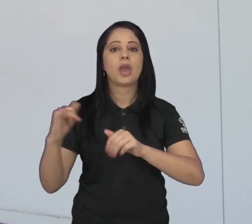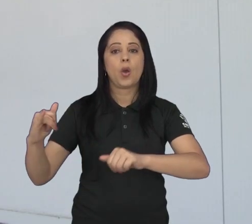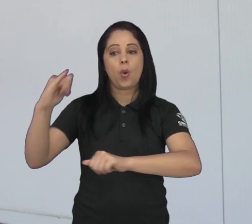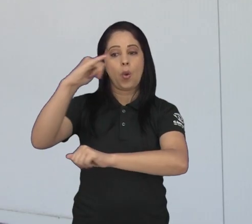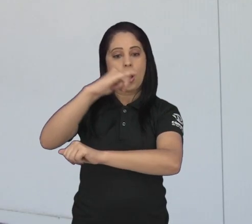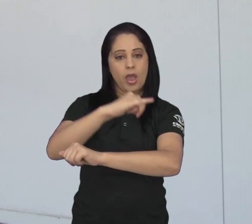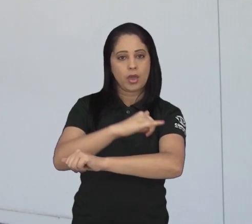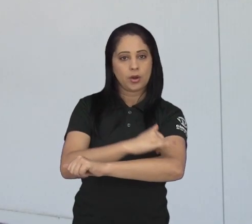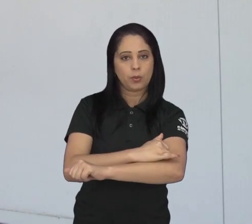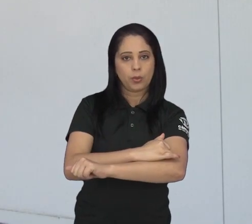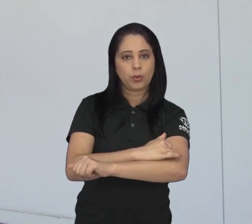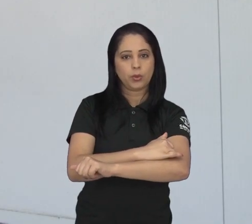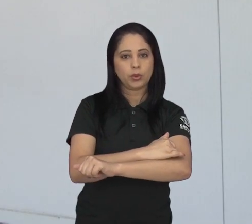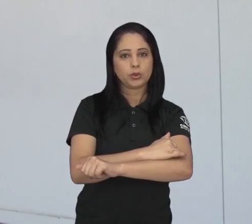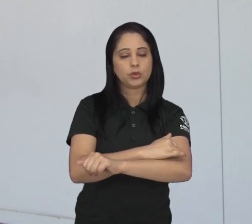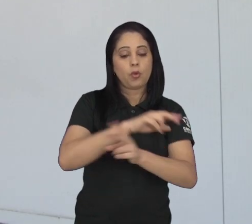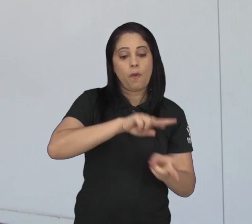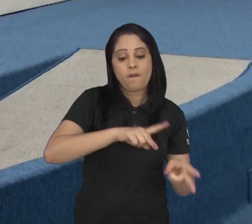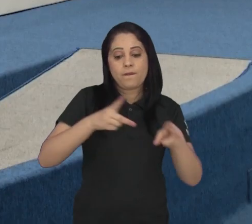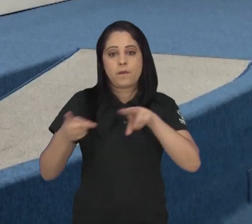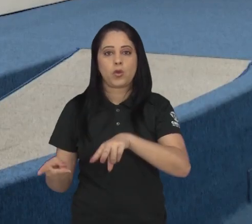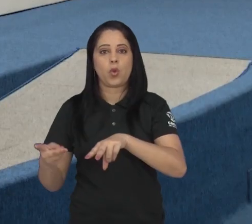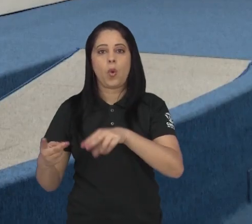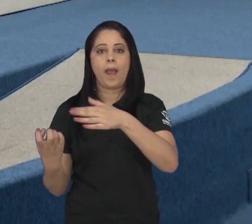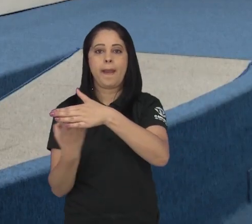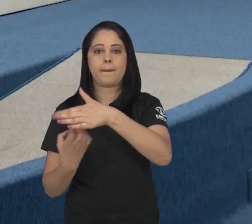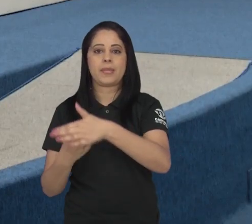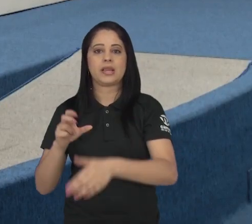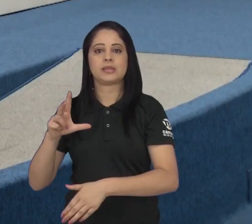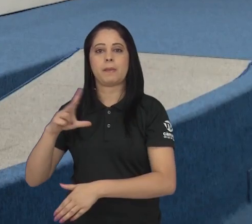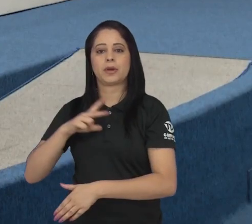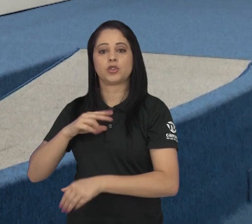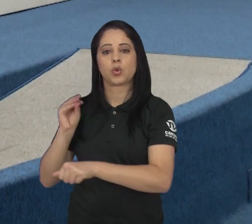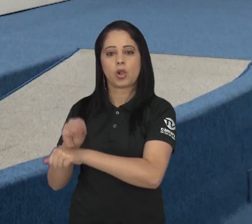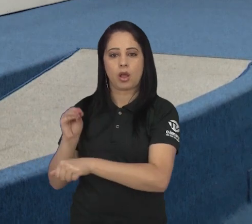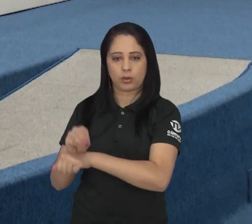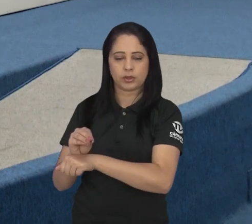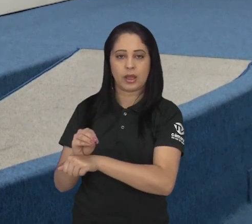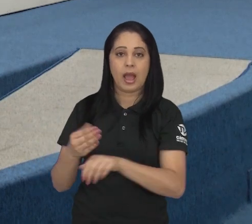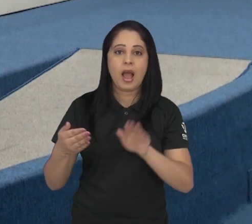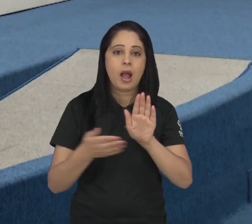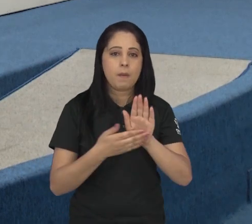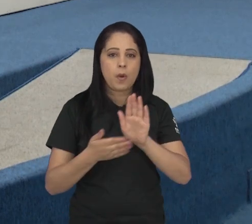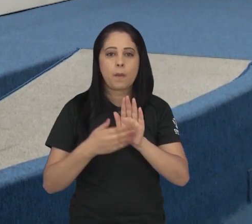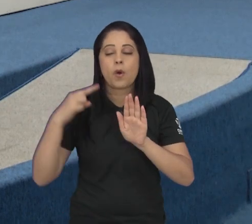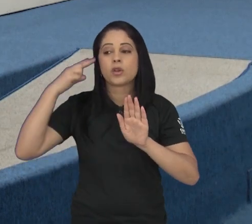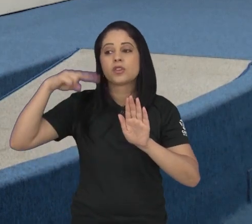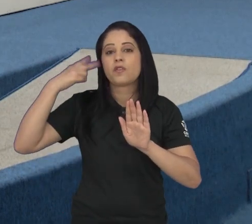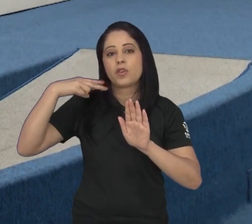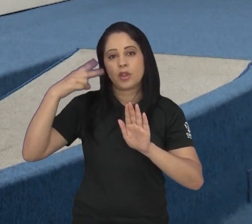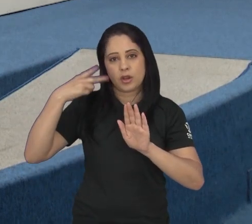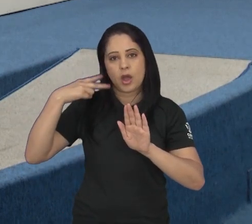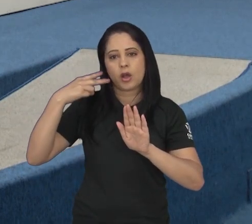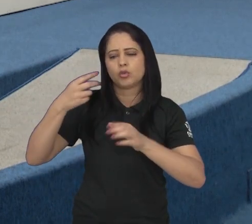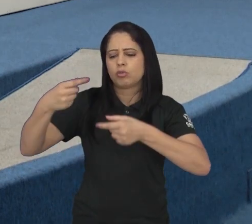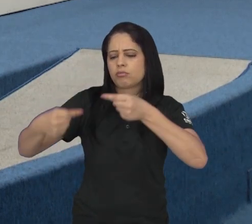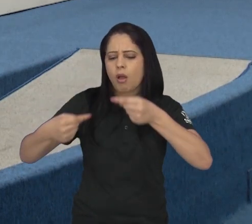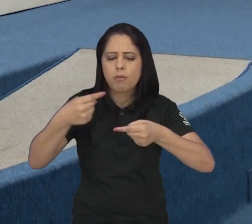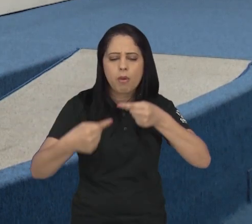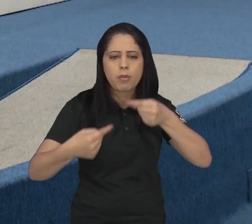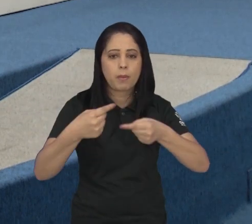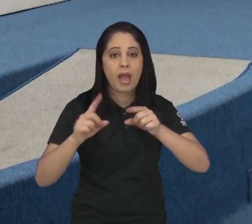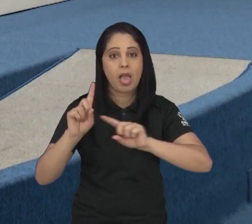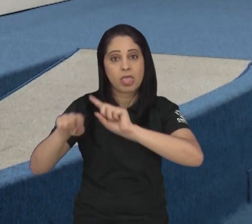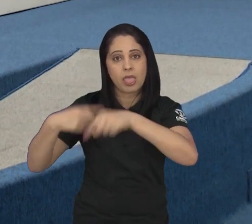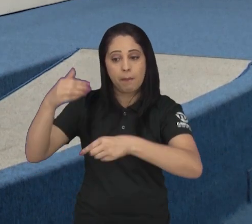privatização do aeroporto de São José a proposta foi analisada e discutida com todos os vereadores antes de ser